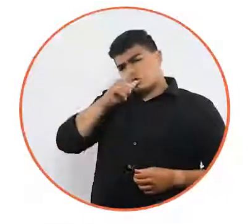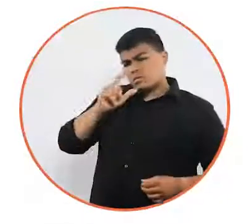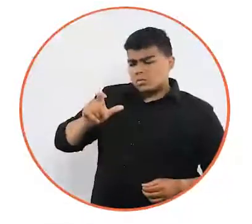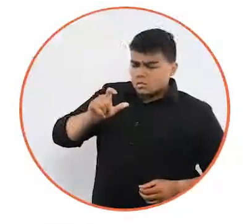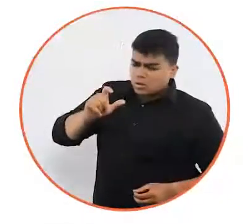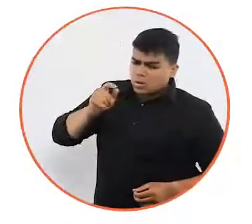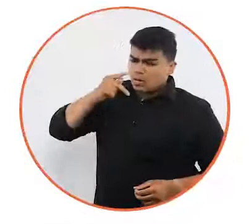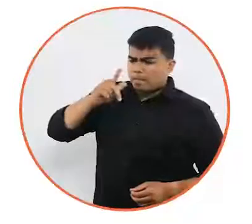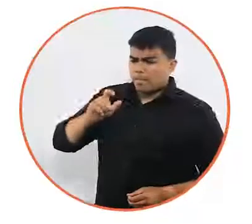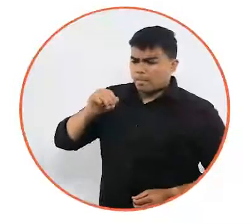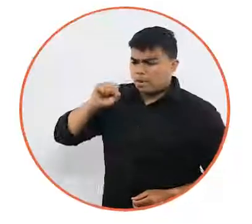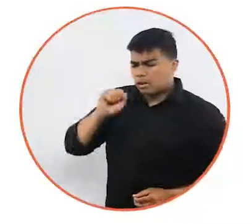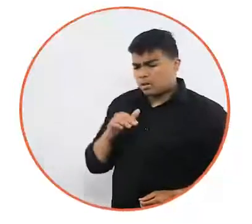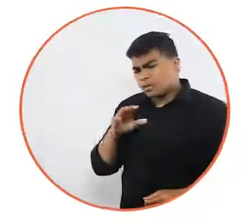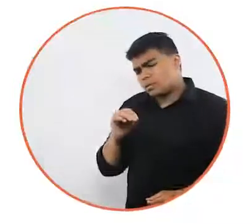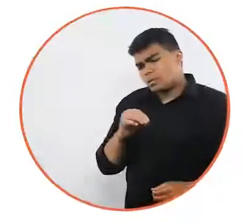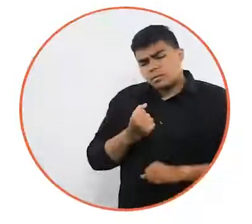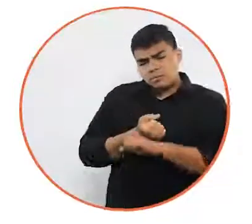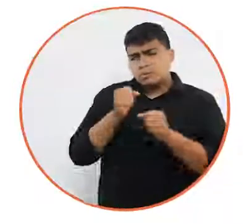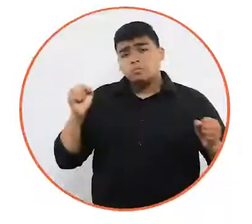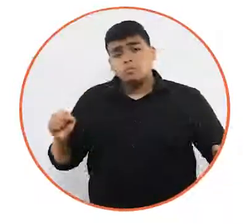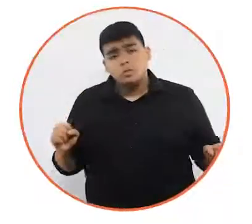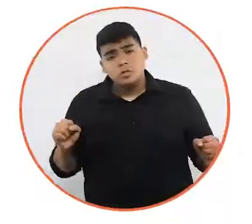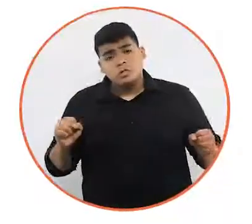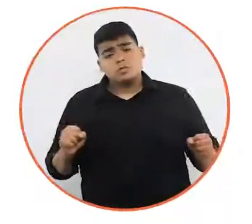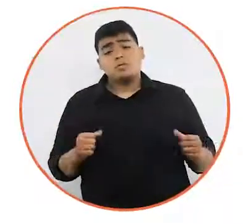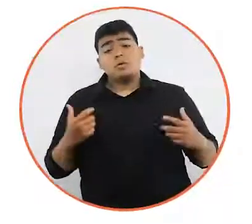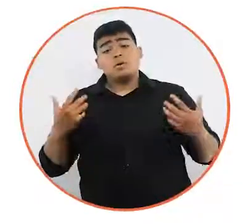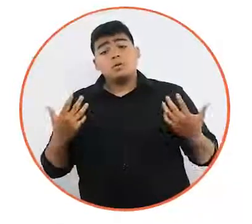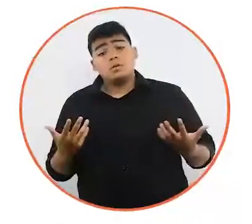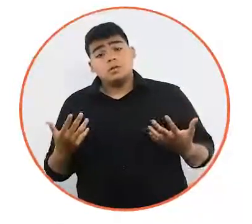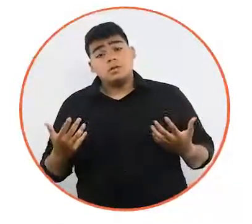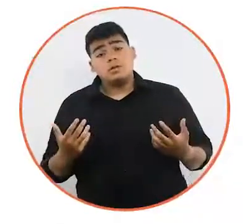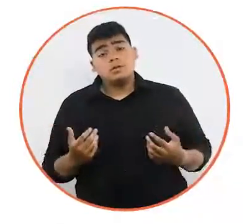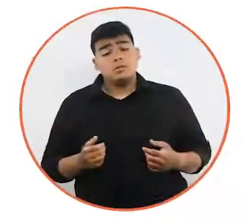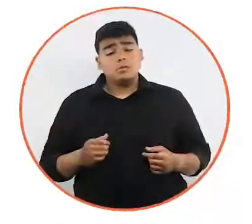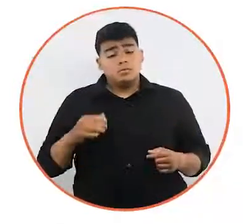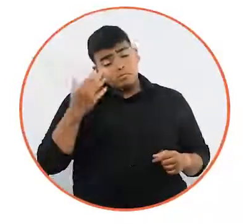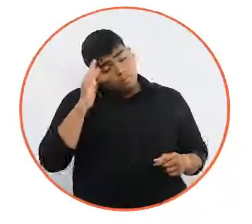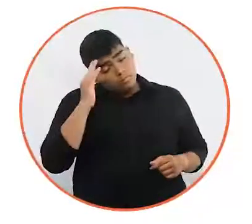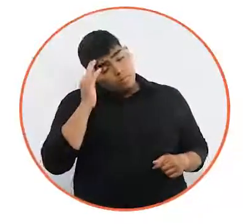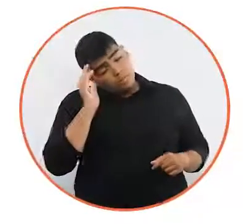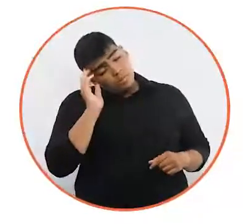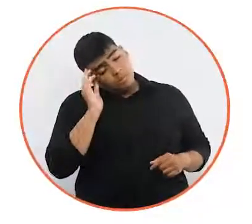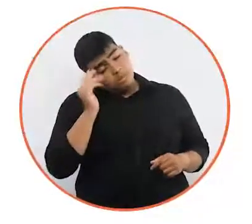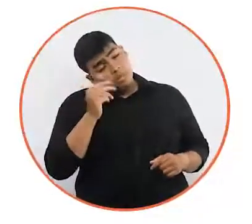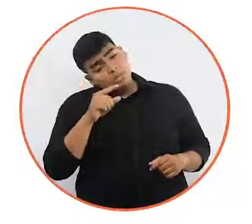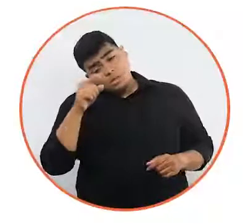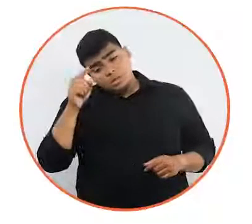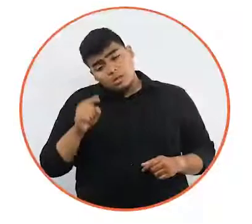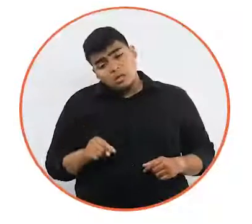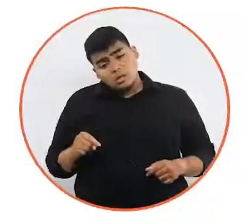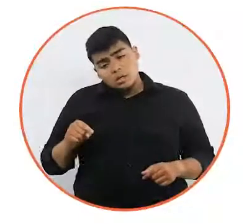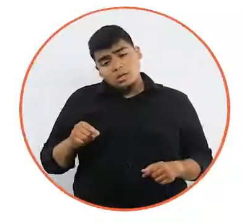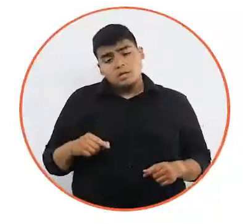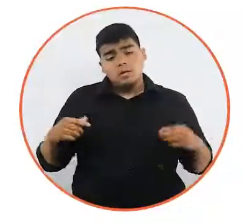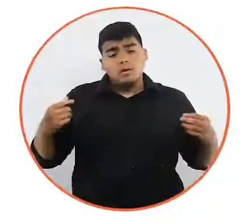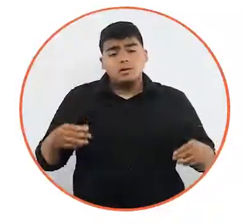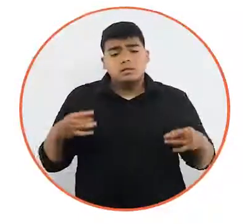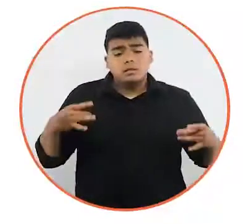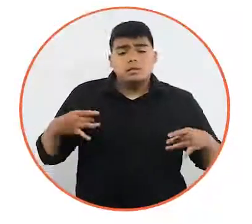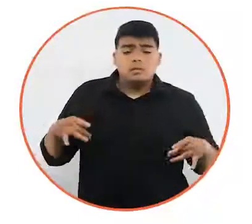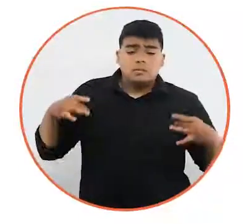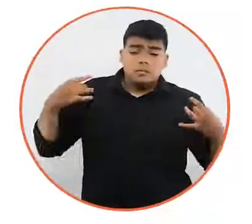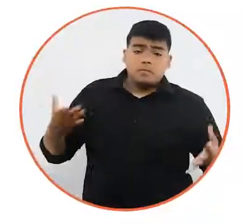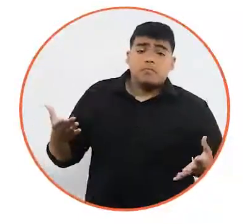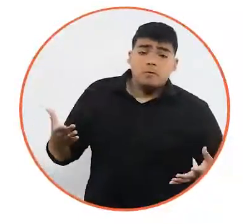pleonasmo? Impossível. Ela não seria capaz. Então o que era? Entendi. Levar a saia para